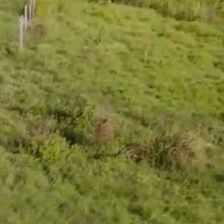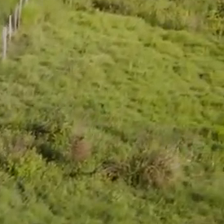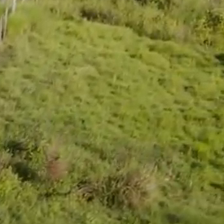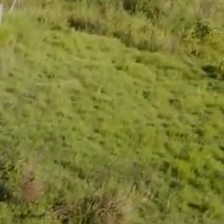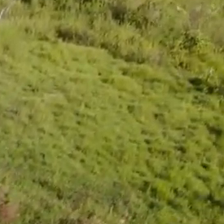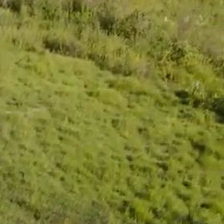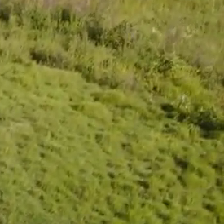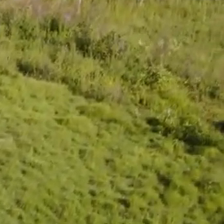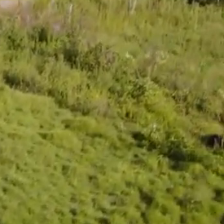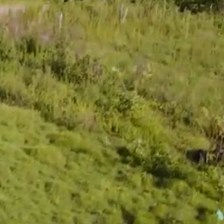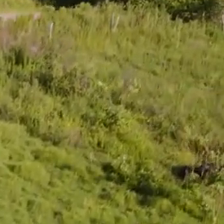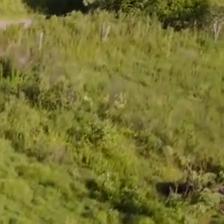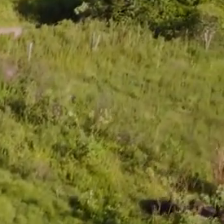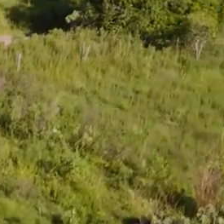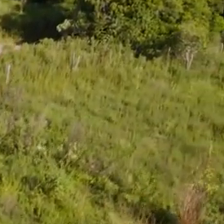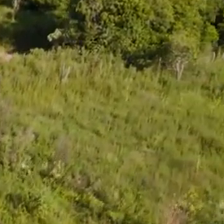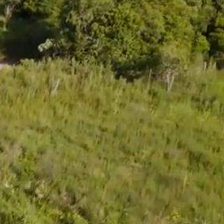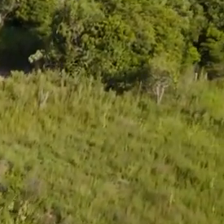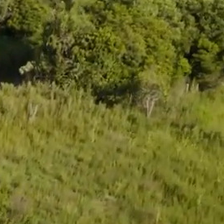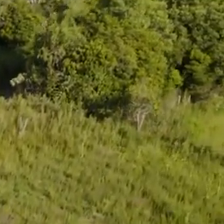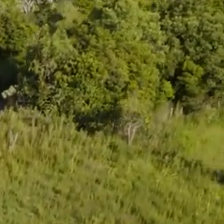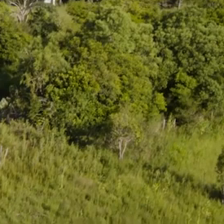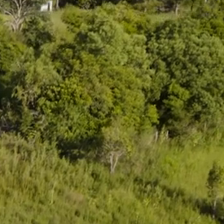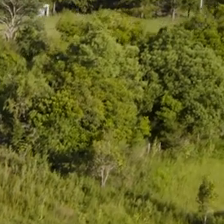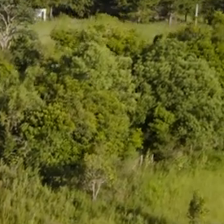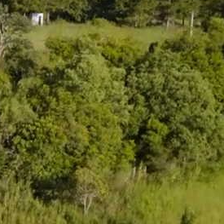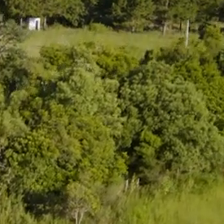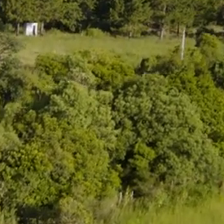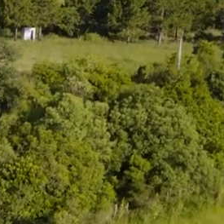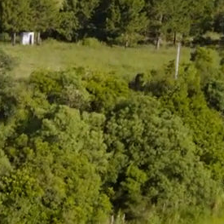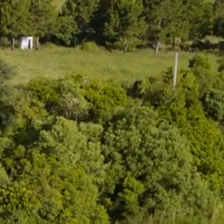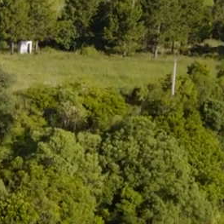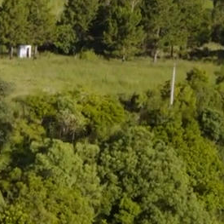Kuerure. Quero viajar de pi. Aí vai ter que tu, agudivete, pão, hein?